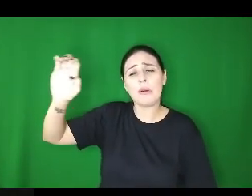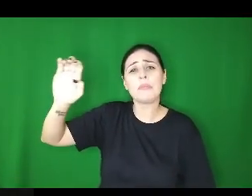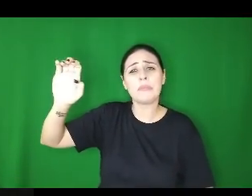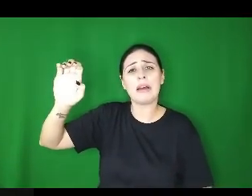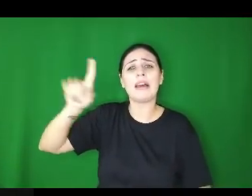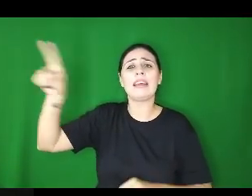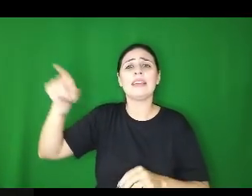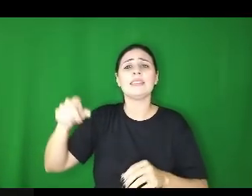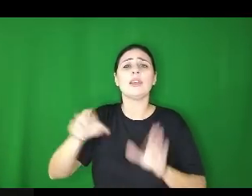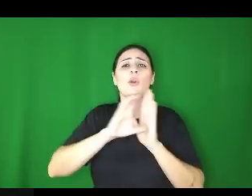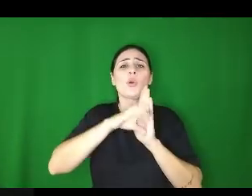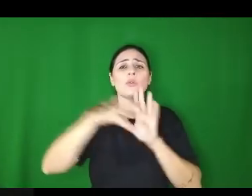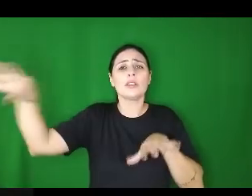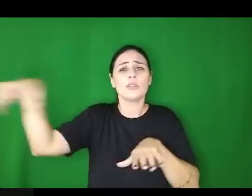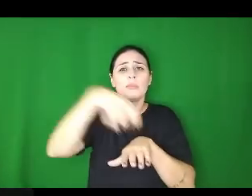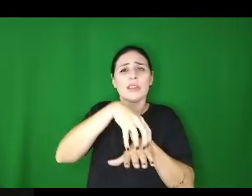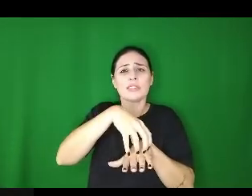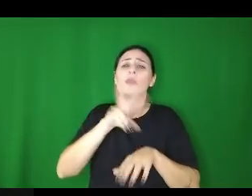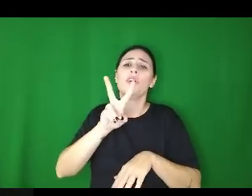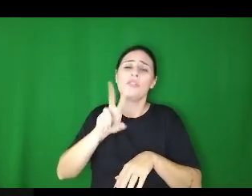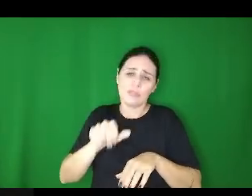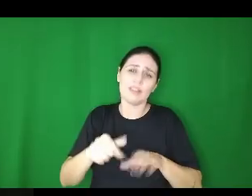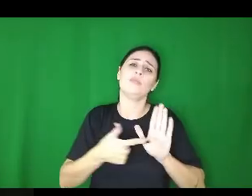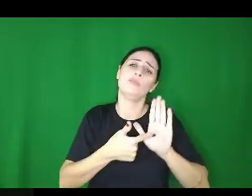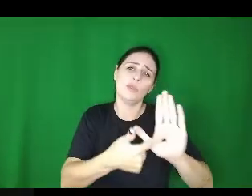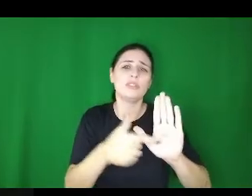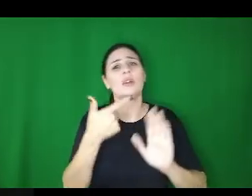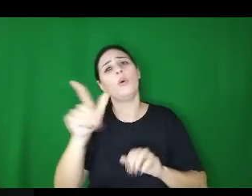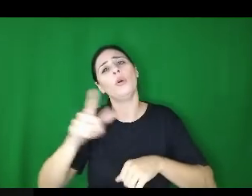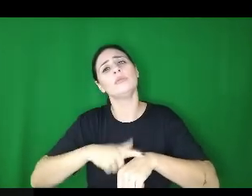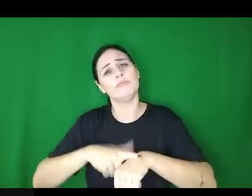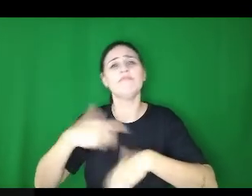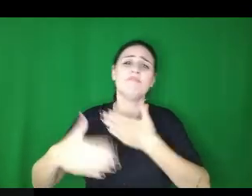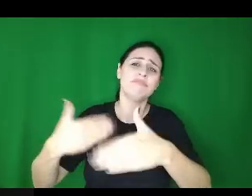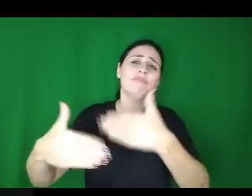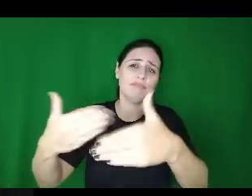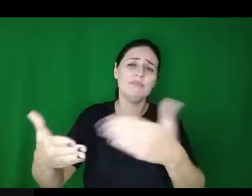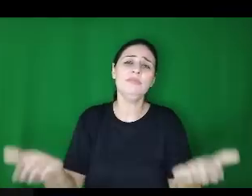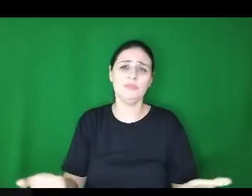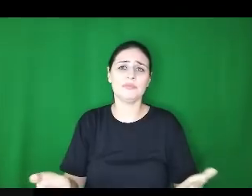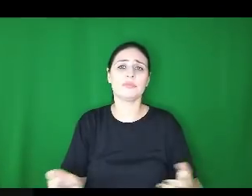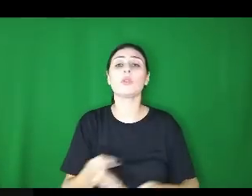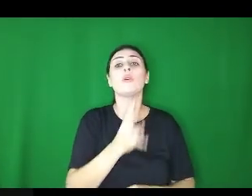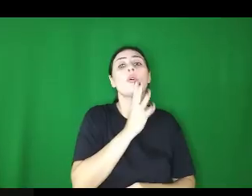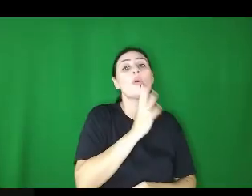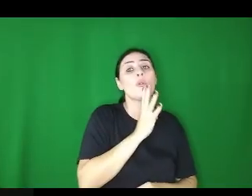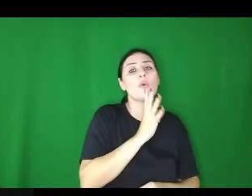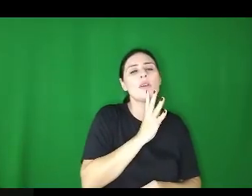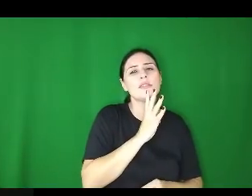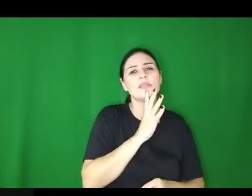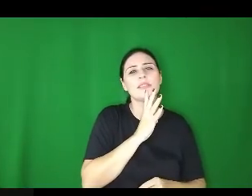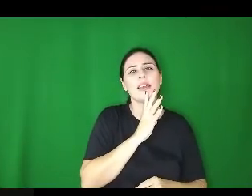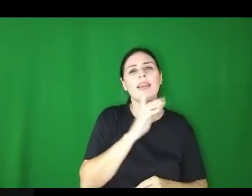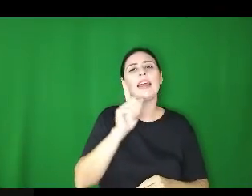muito interessante para a criança lá, normalmente é no terceiro ano, quando ela está aprendendo a história do município, ela vai vendo isso, como